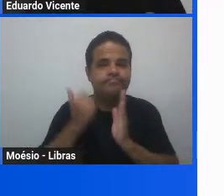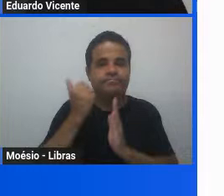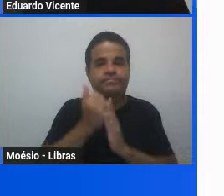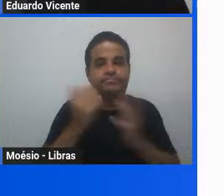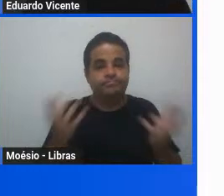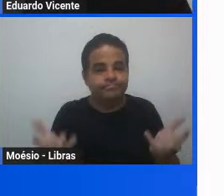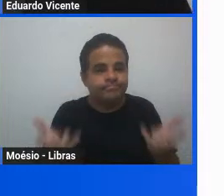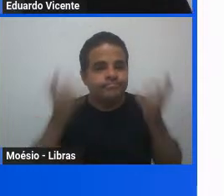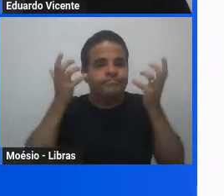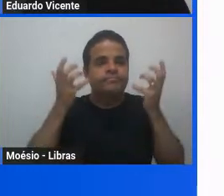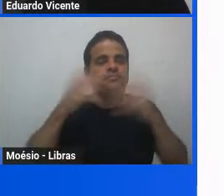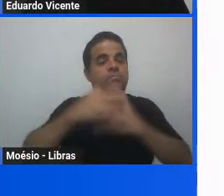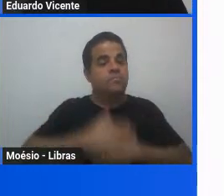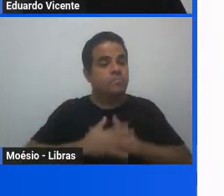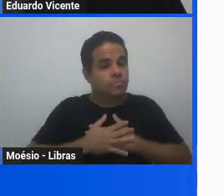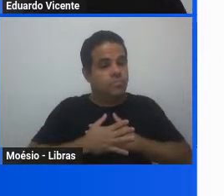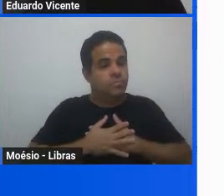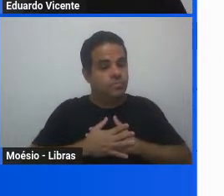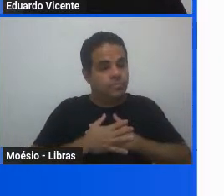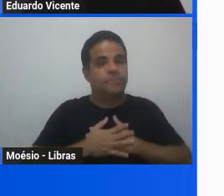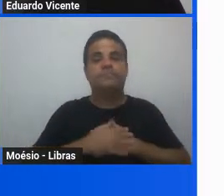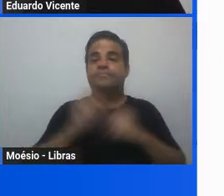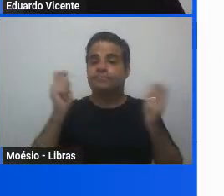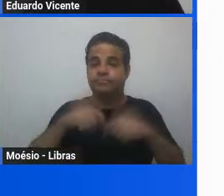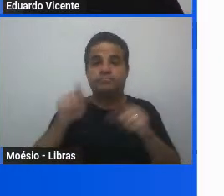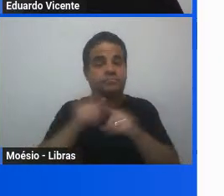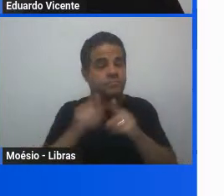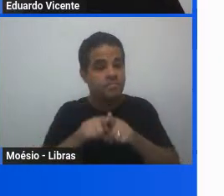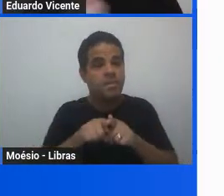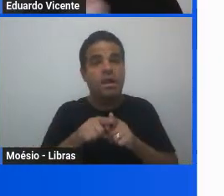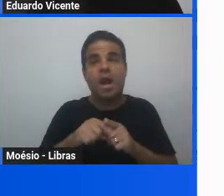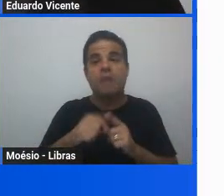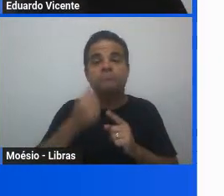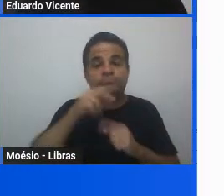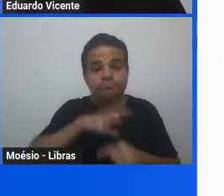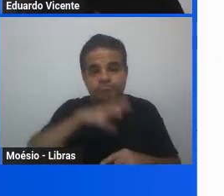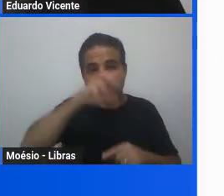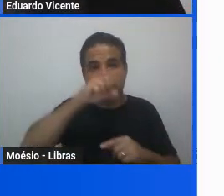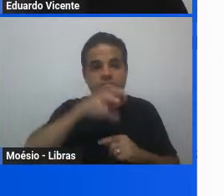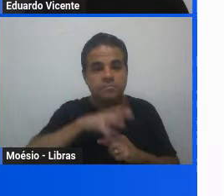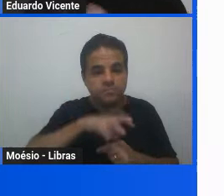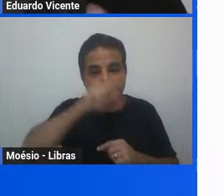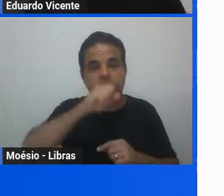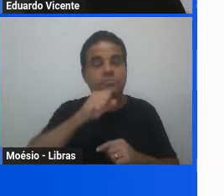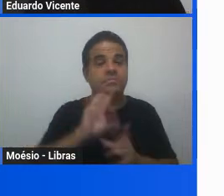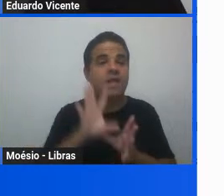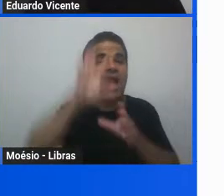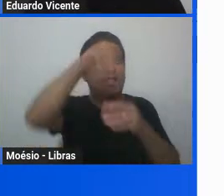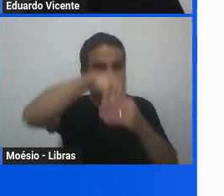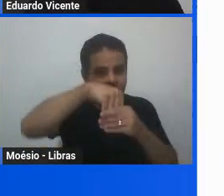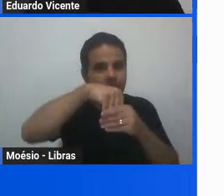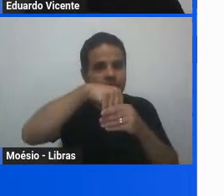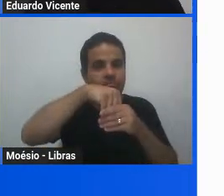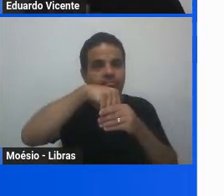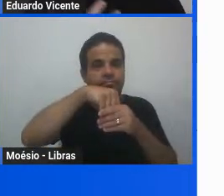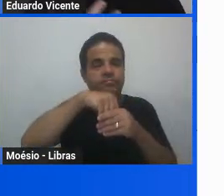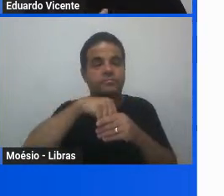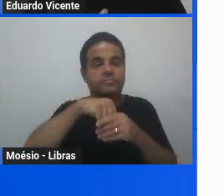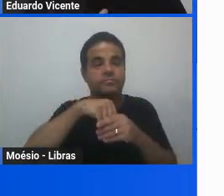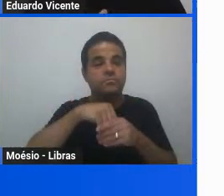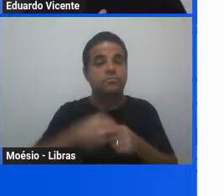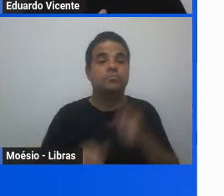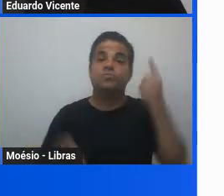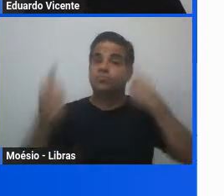pressão intratorácica e forçar que aquele ar residual que está dentro do abdômen, dentro dos